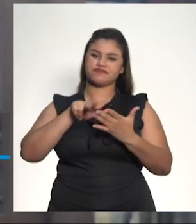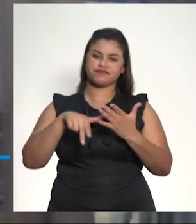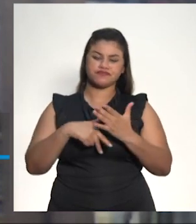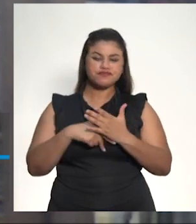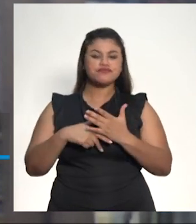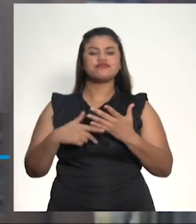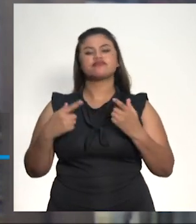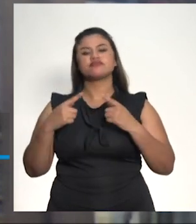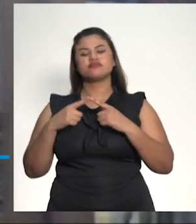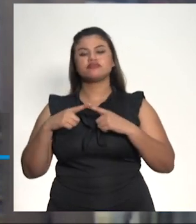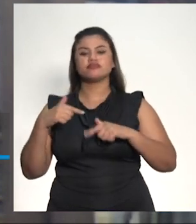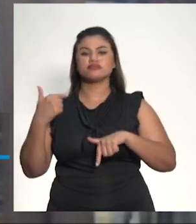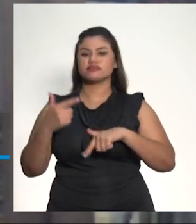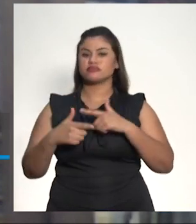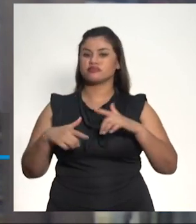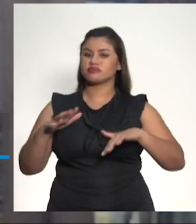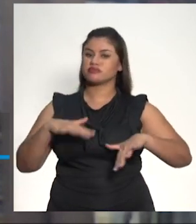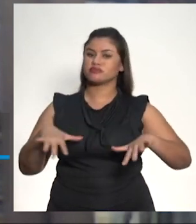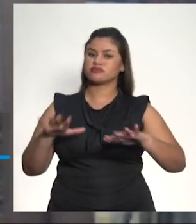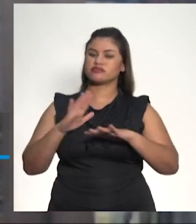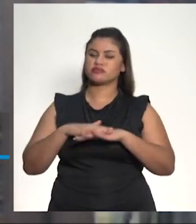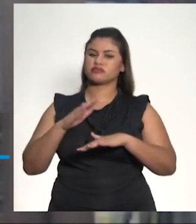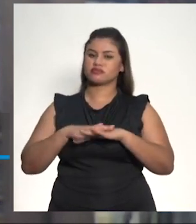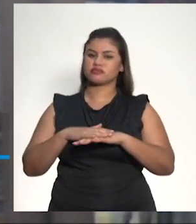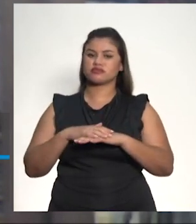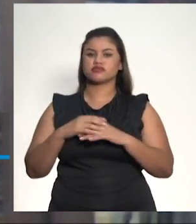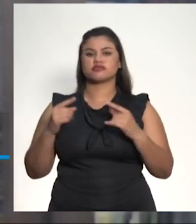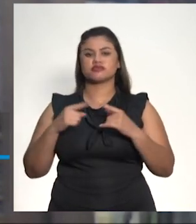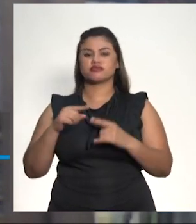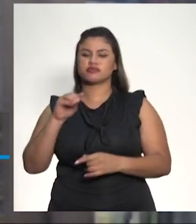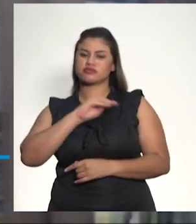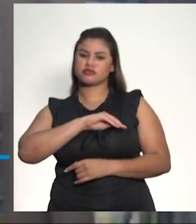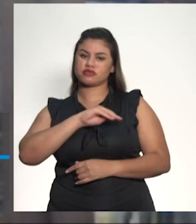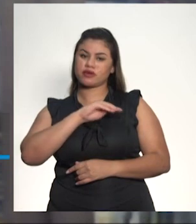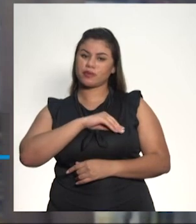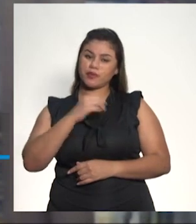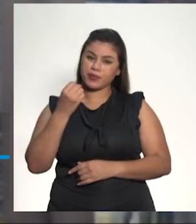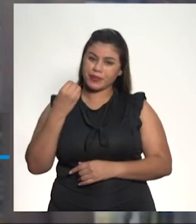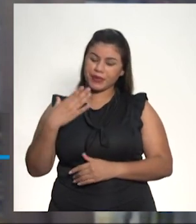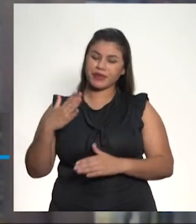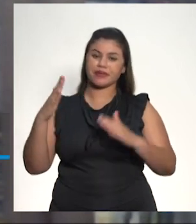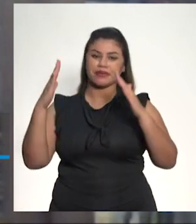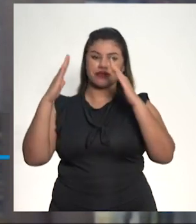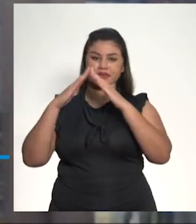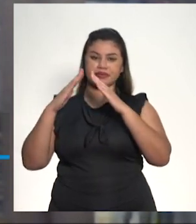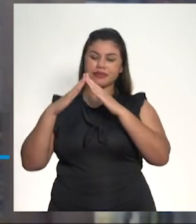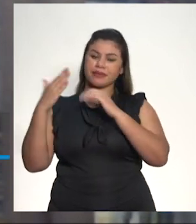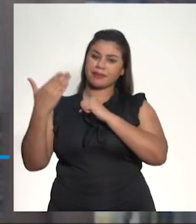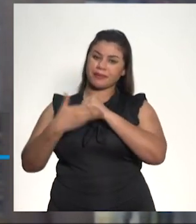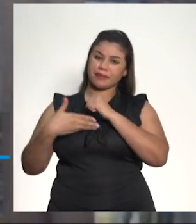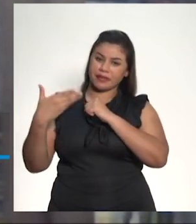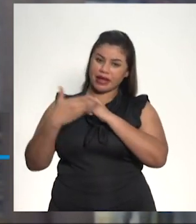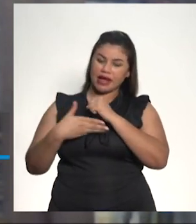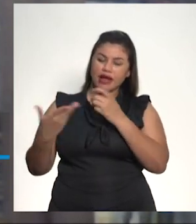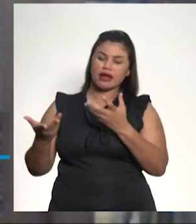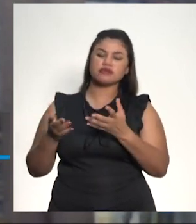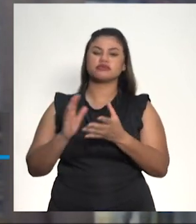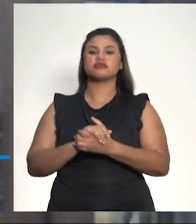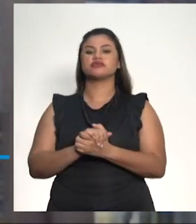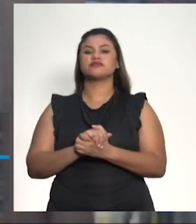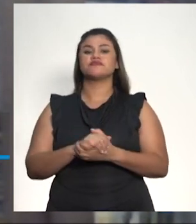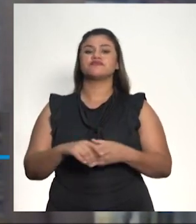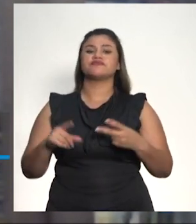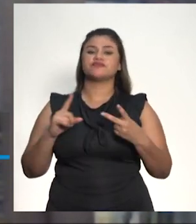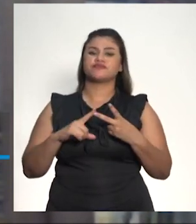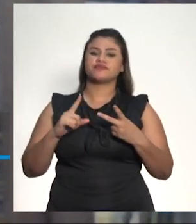Então, toda categoria tem como princípio a reivindicação de salários dignos, um teto salarial garantido, né?